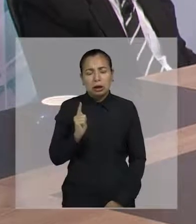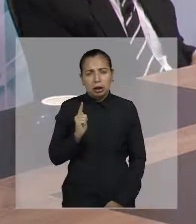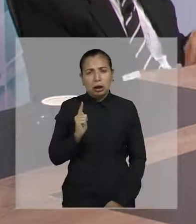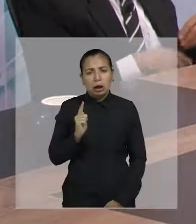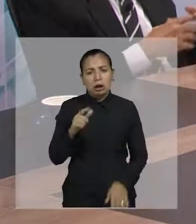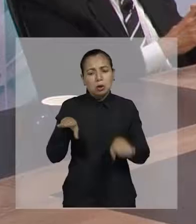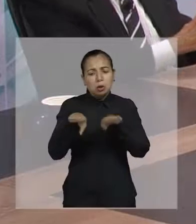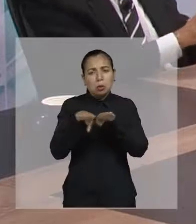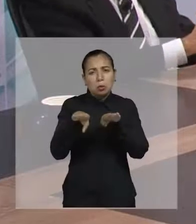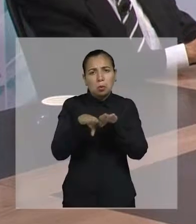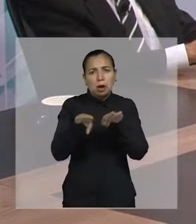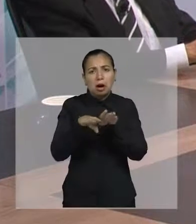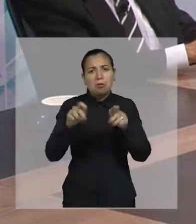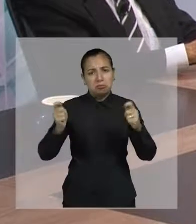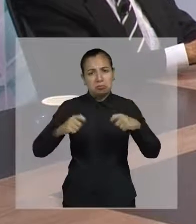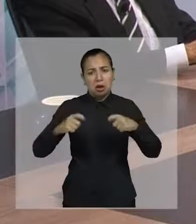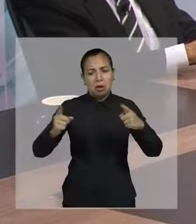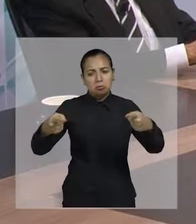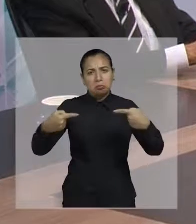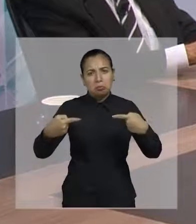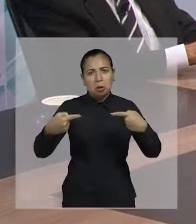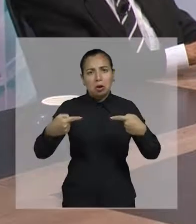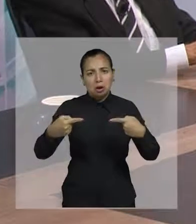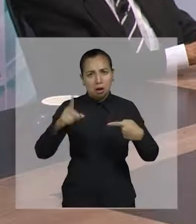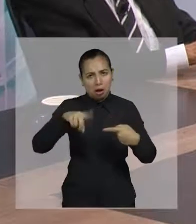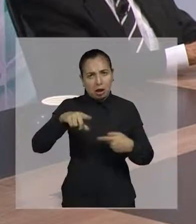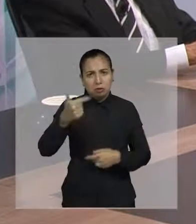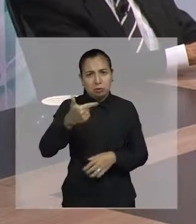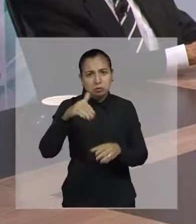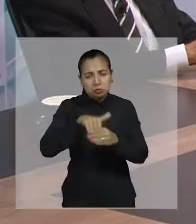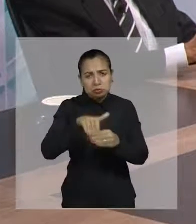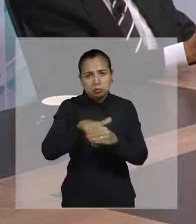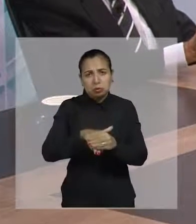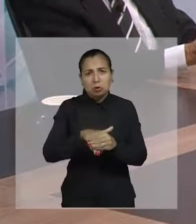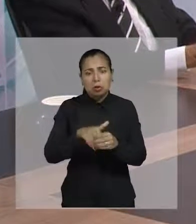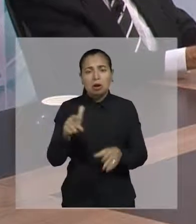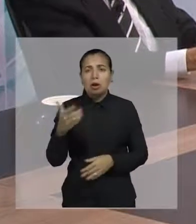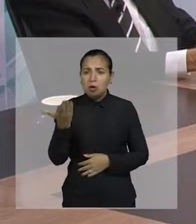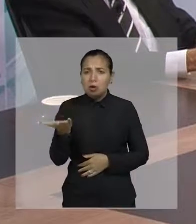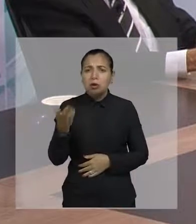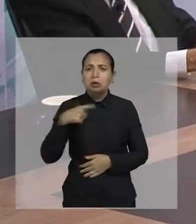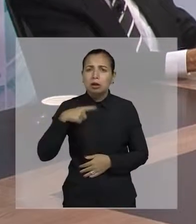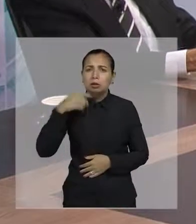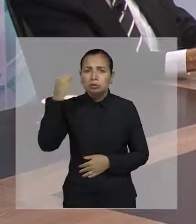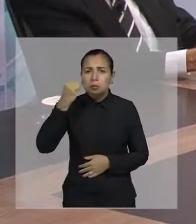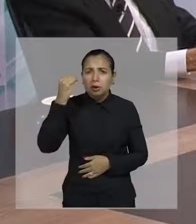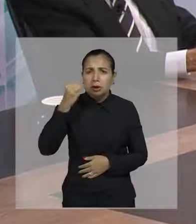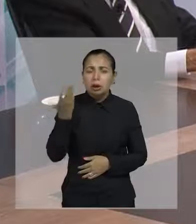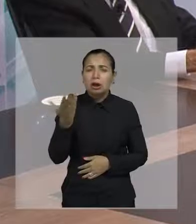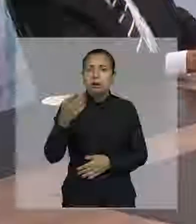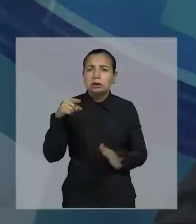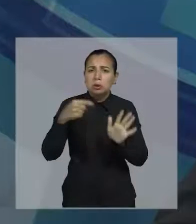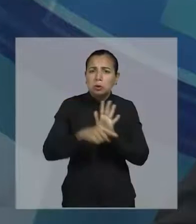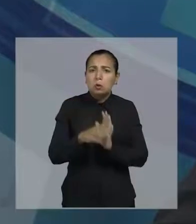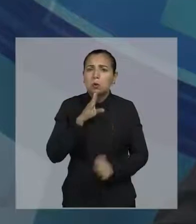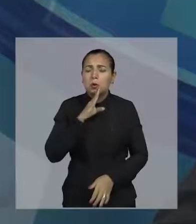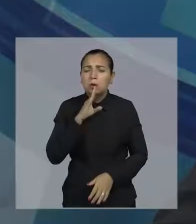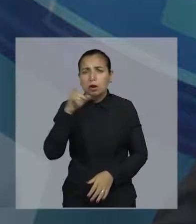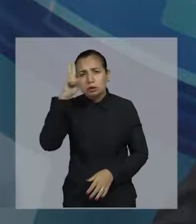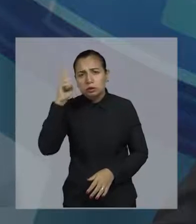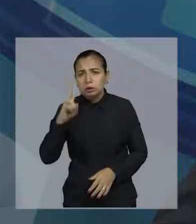de igualdade para disputar o segundo turno. Como historiador aqui na nossa mesa, qual é a sua percepção sobre